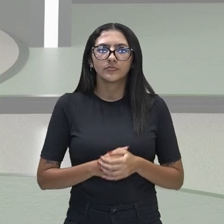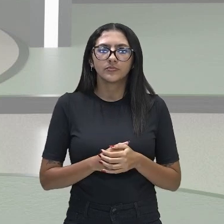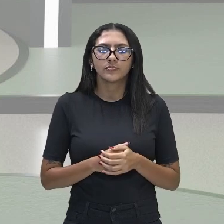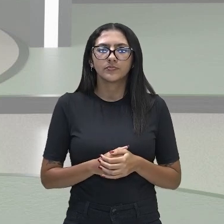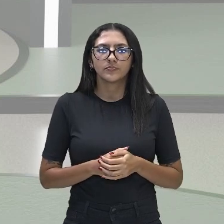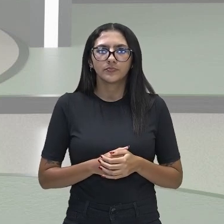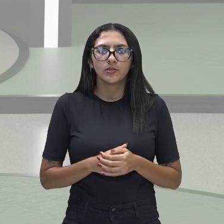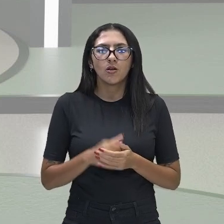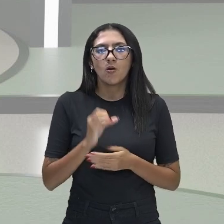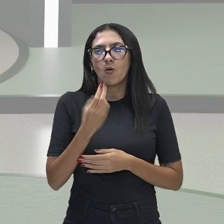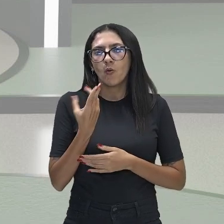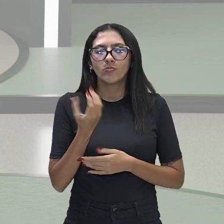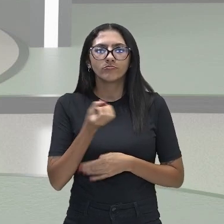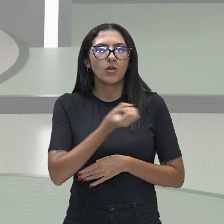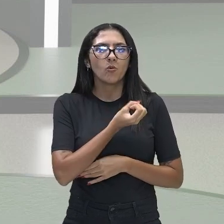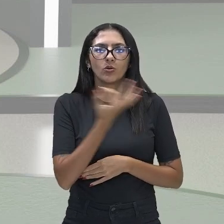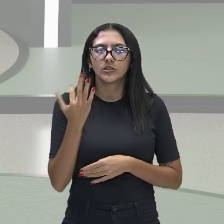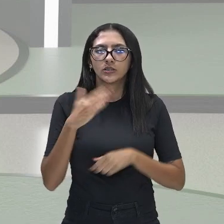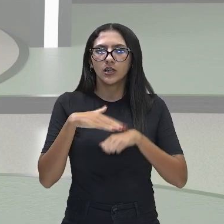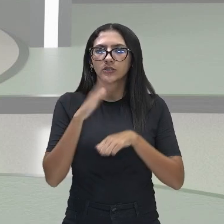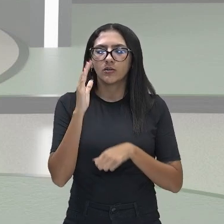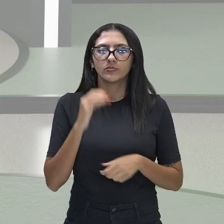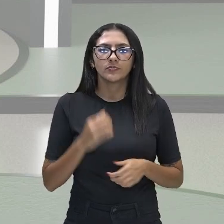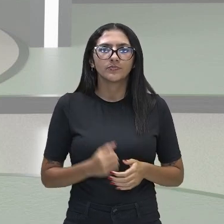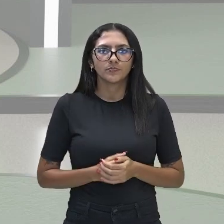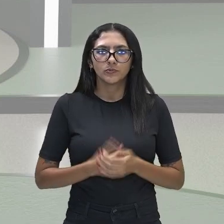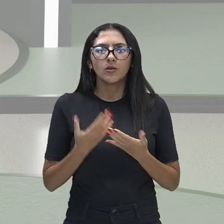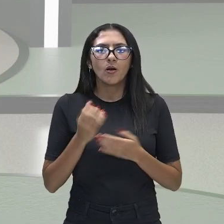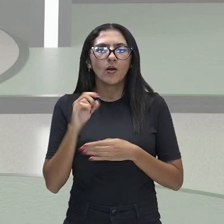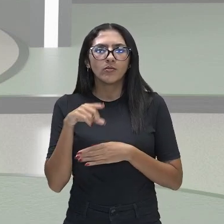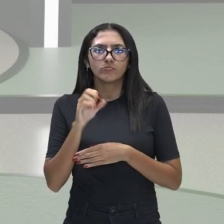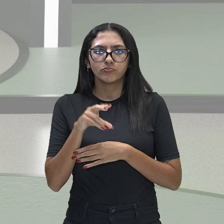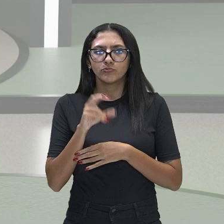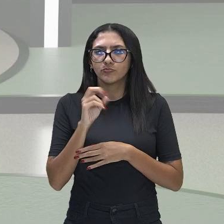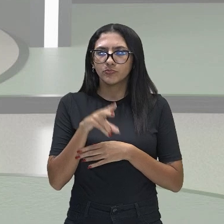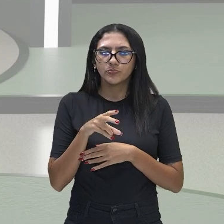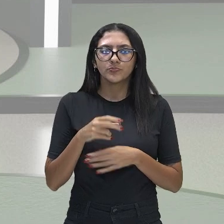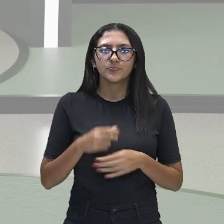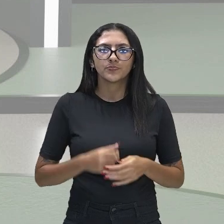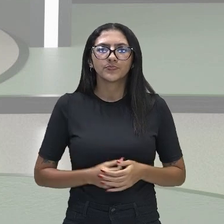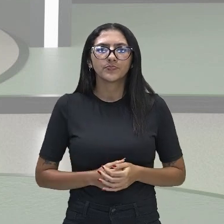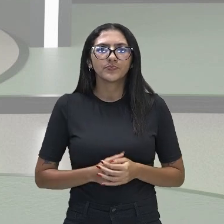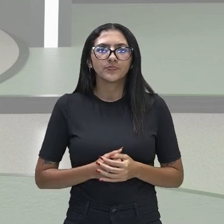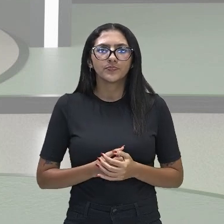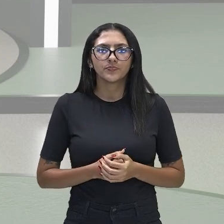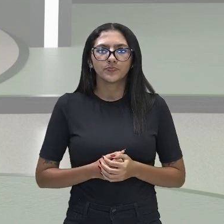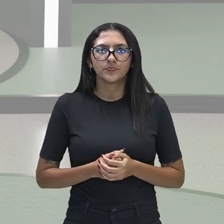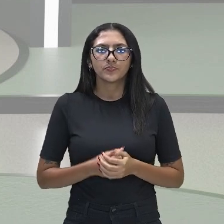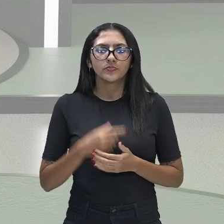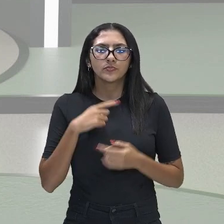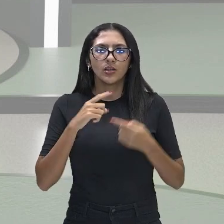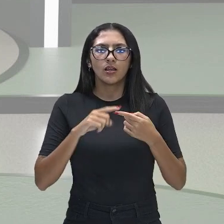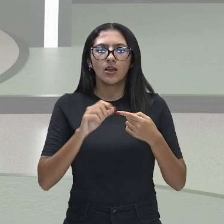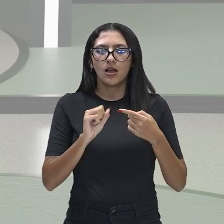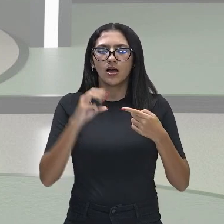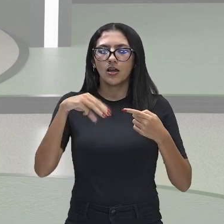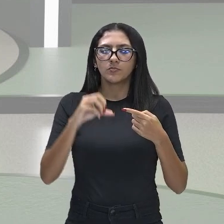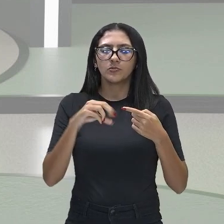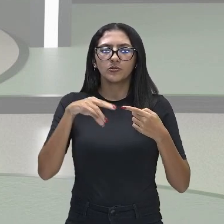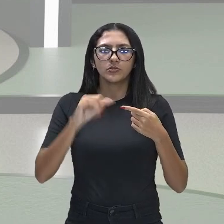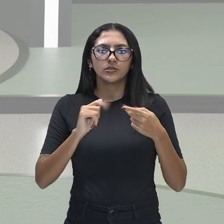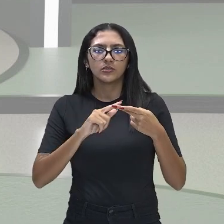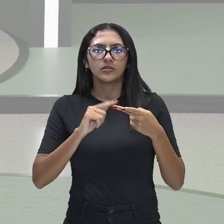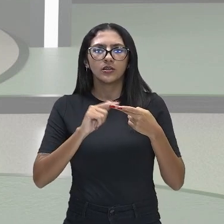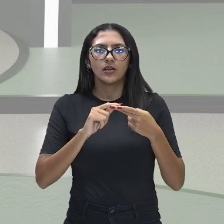grande quantidade. Quais são as substâncias tóxicas? Nós temos amônia, ácido